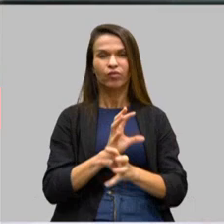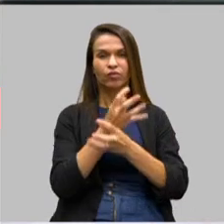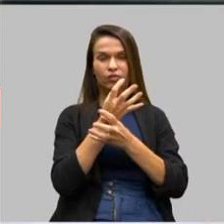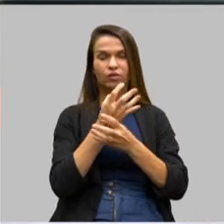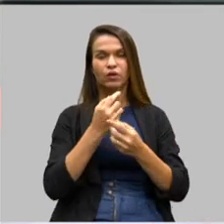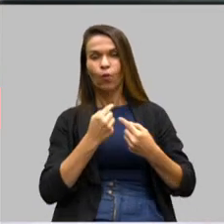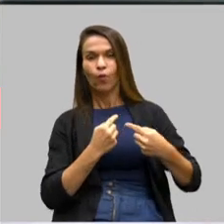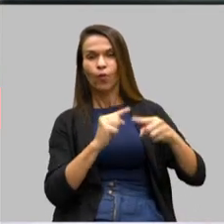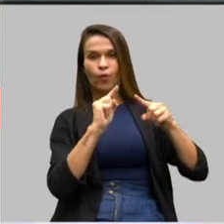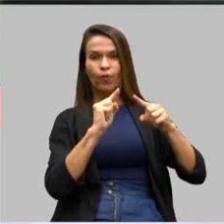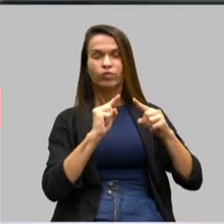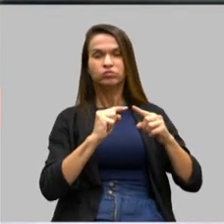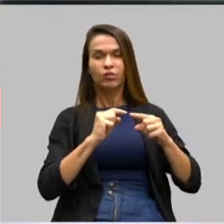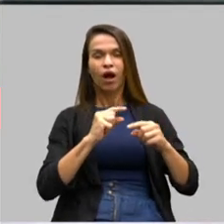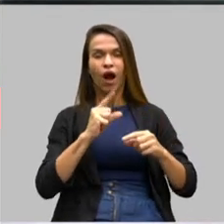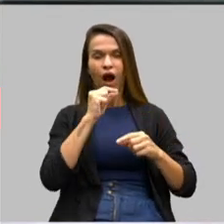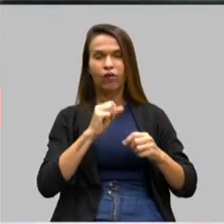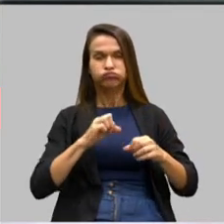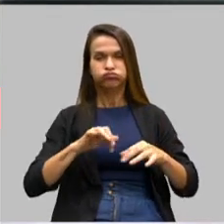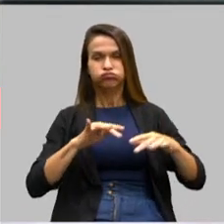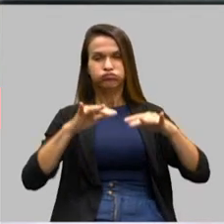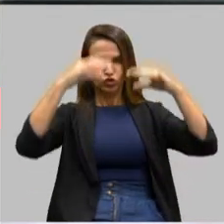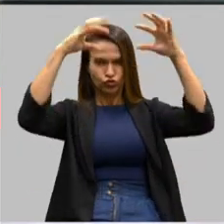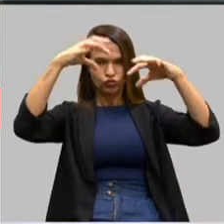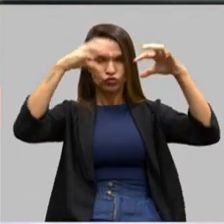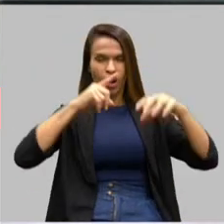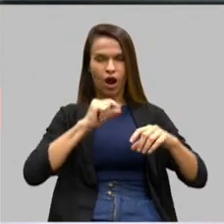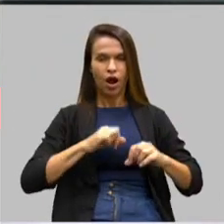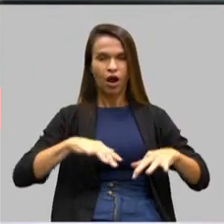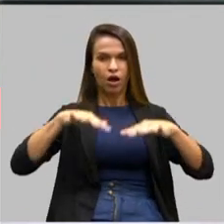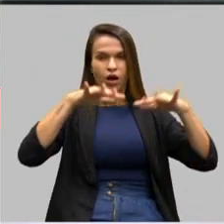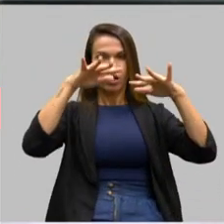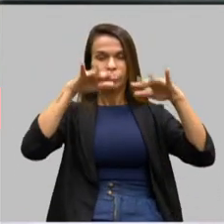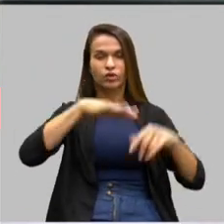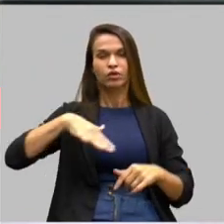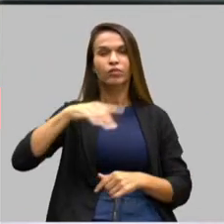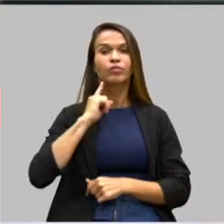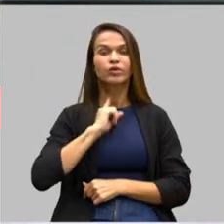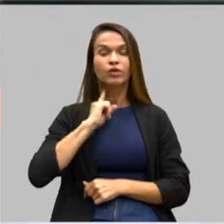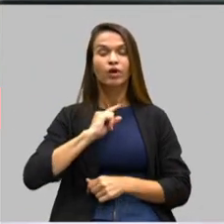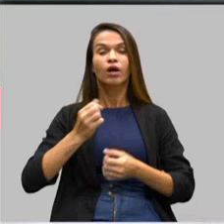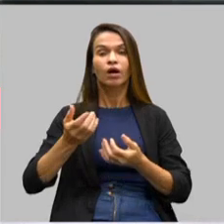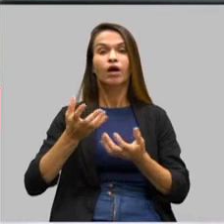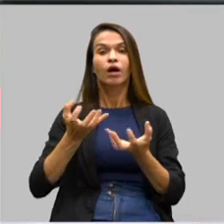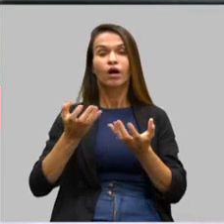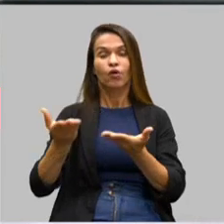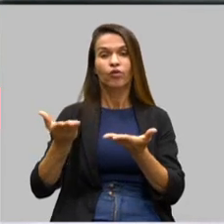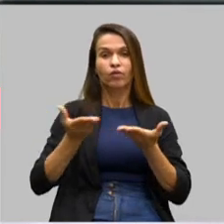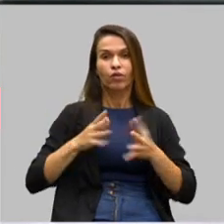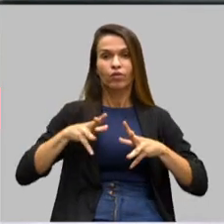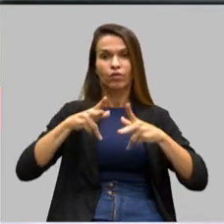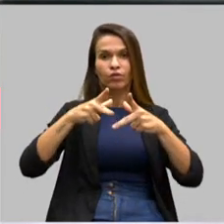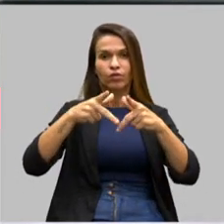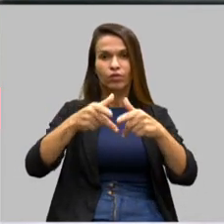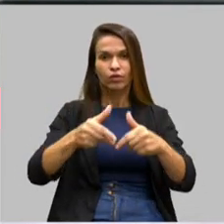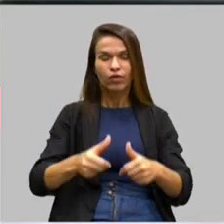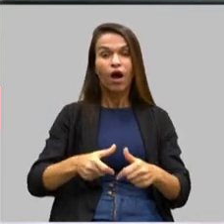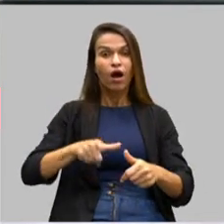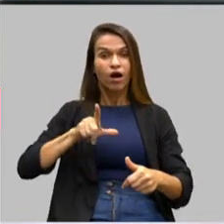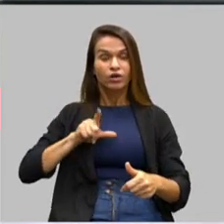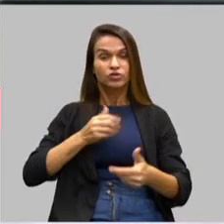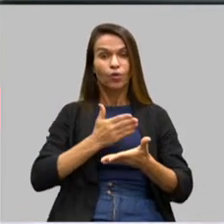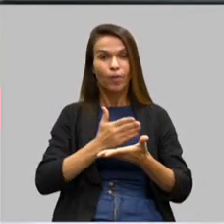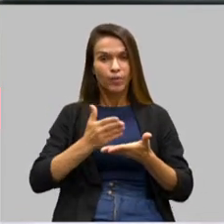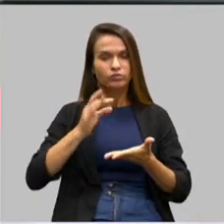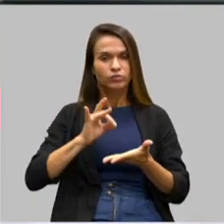enfrentamento das inundações no território mineiro. Quero convidar todos, nesse momento, antes de nós iniciarmos,